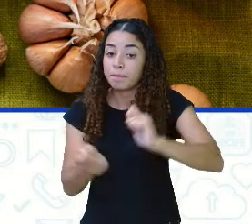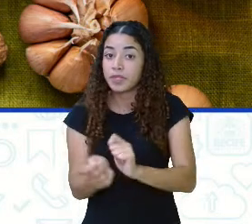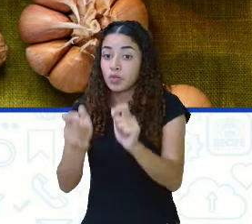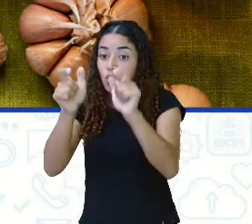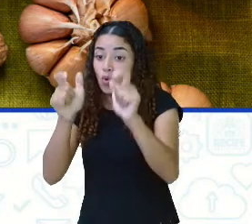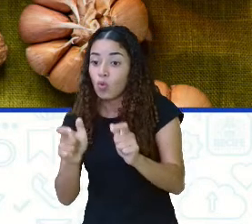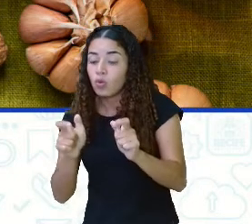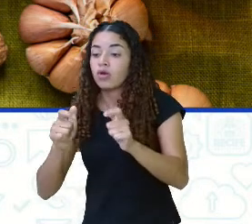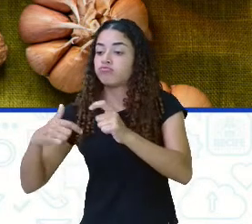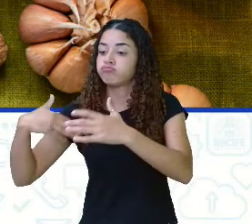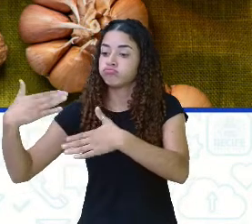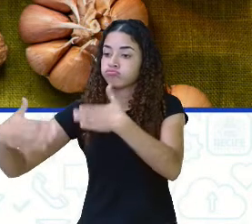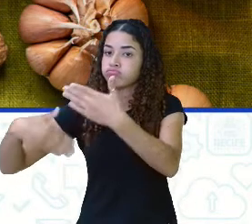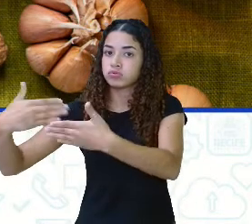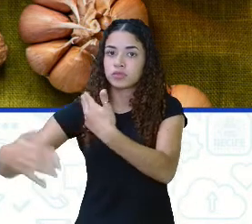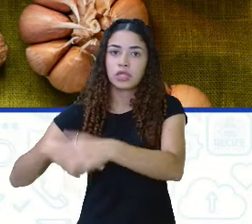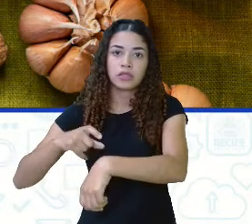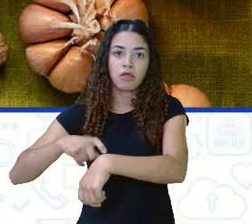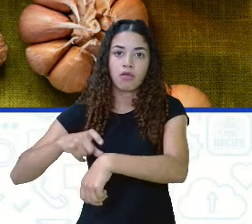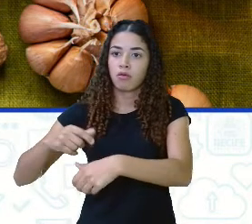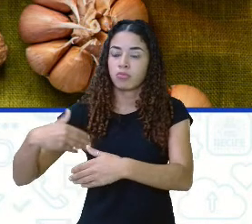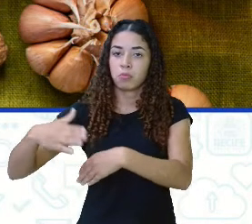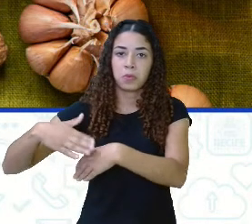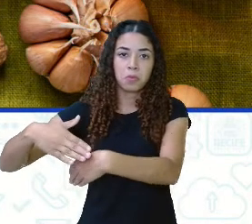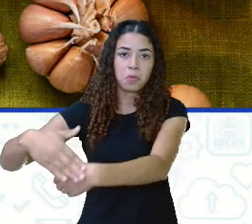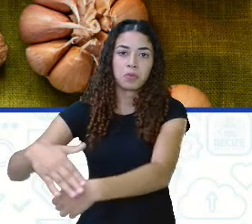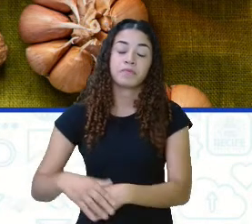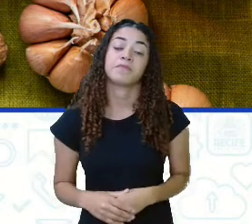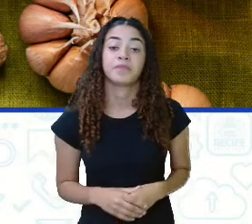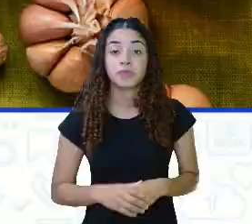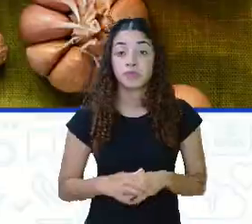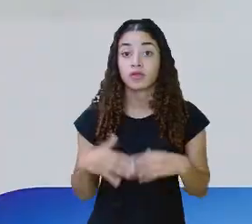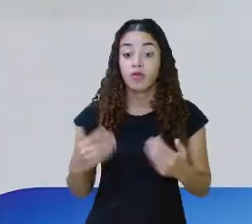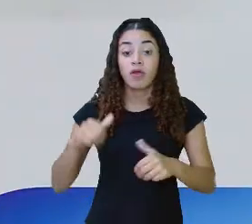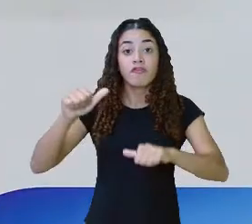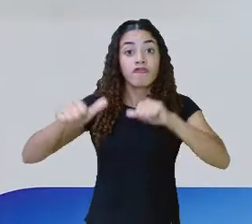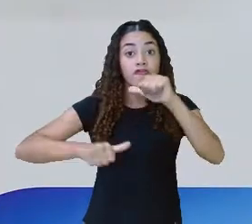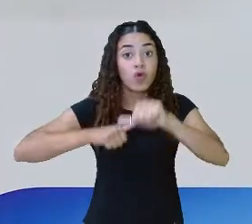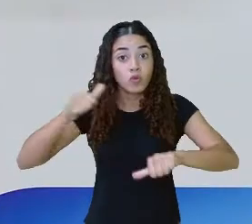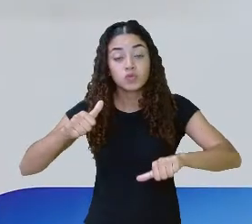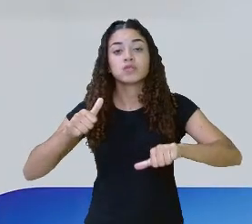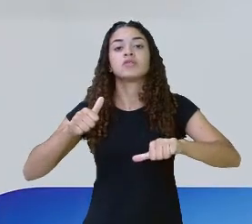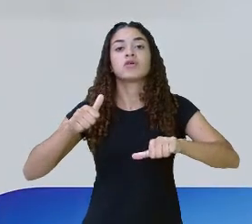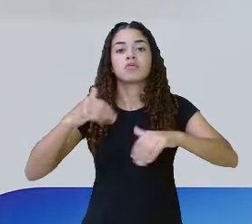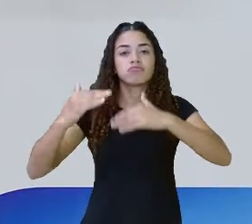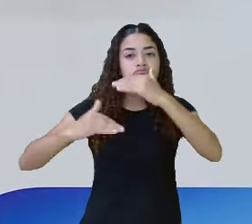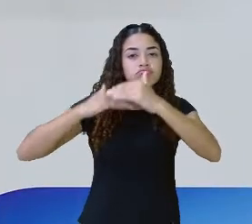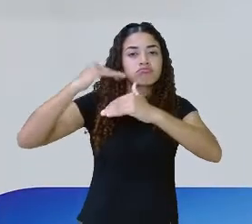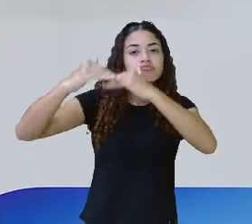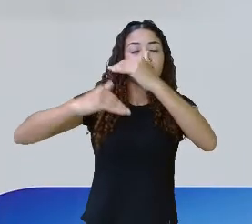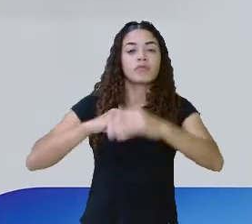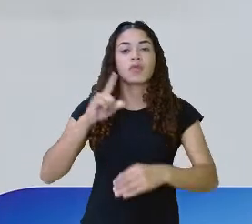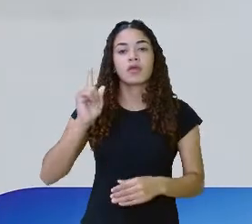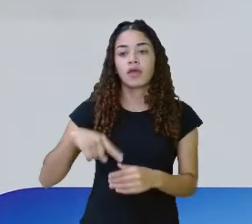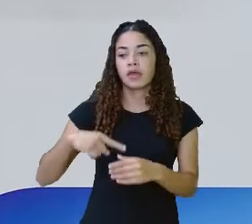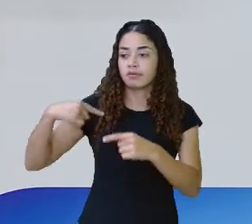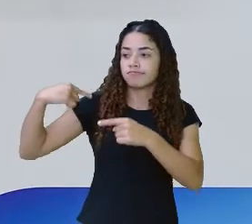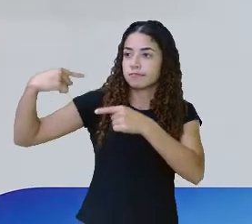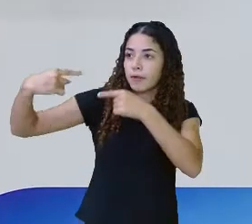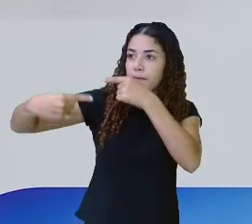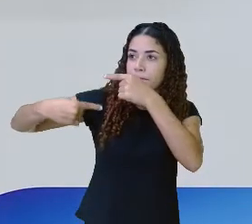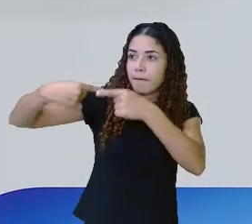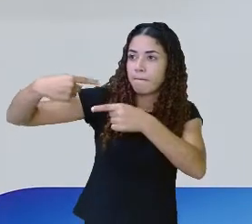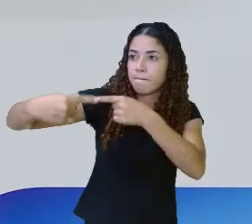ao longo do tempo. Então, essa evolução aí seria o que a gente falou, né? A descendência com